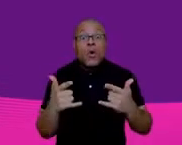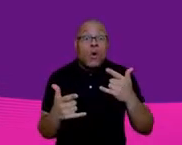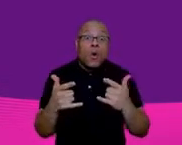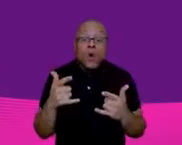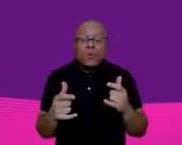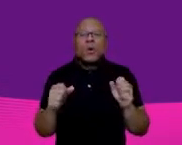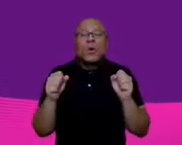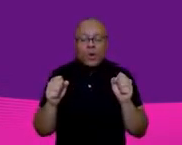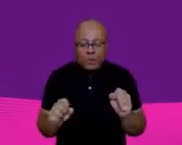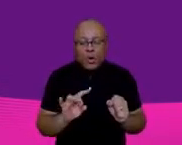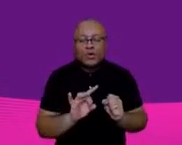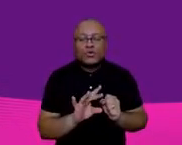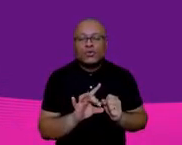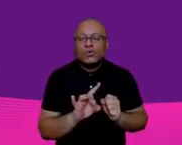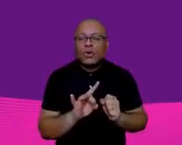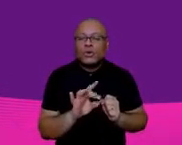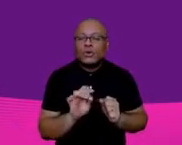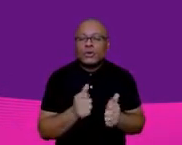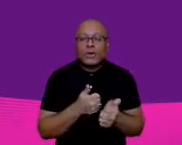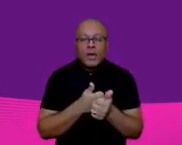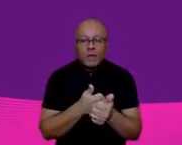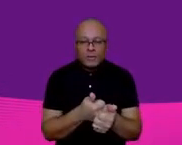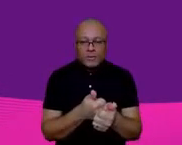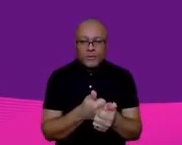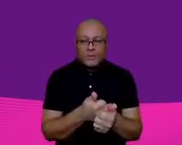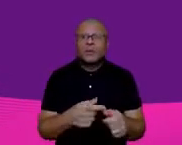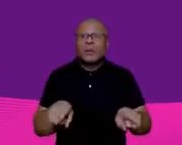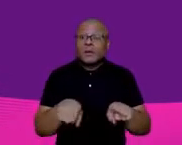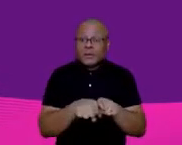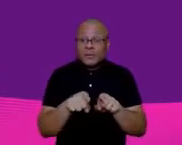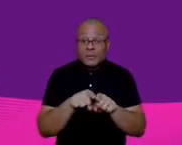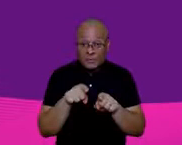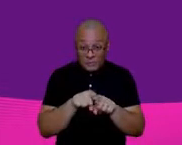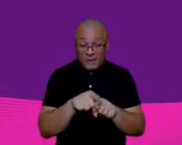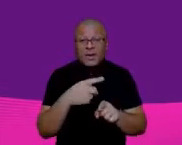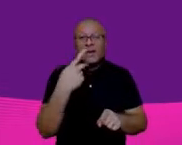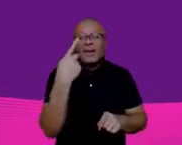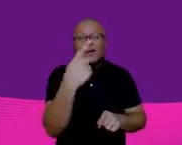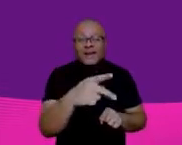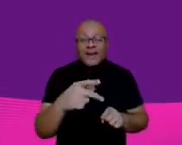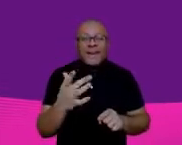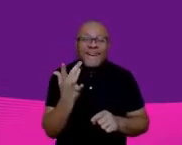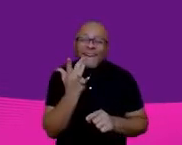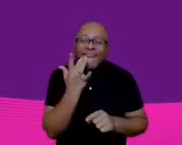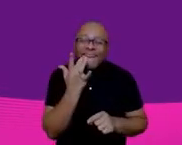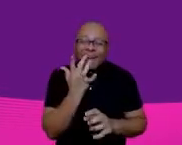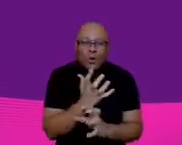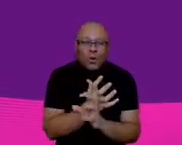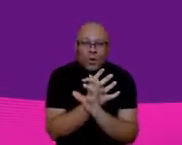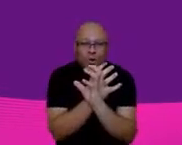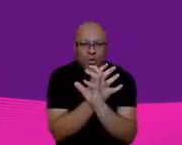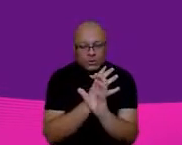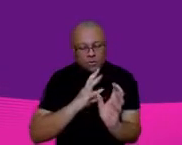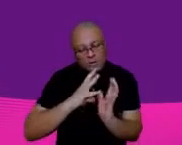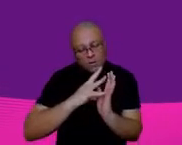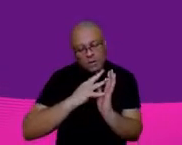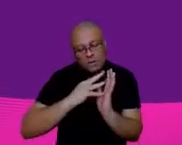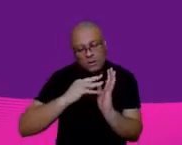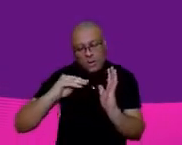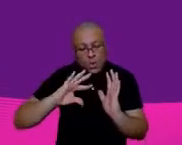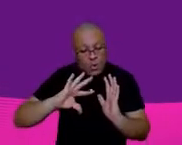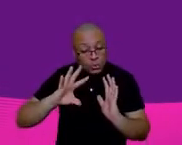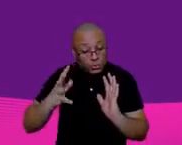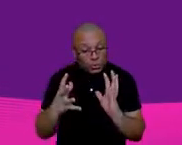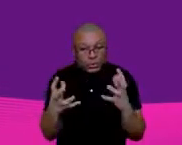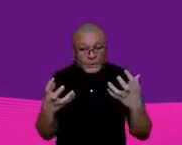os aspectos. Depois nós temos o registro ósseo, em que nós combinamos exatamente a tomografia, a